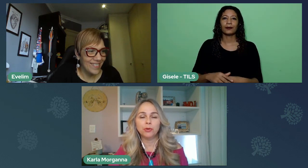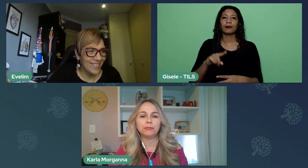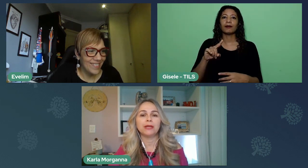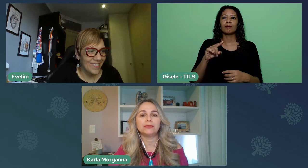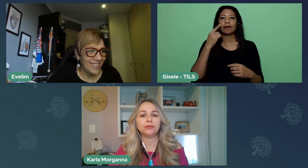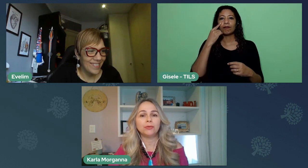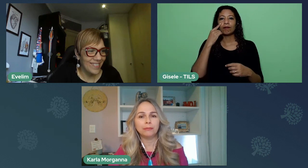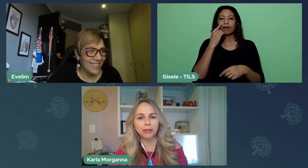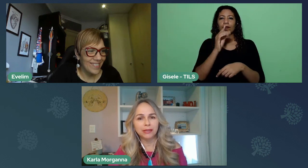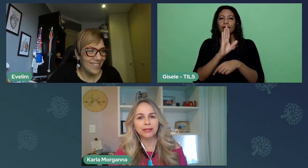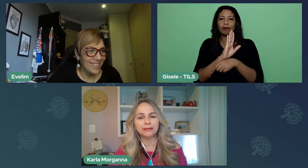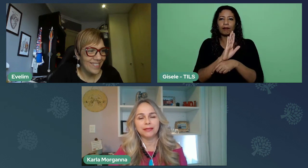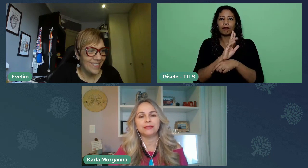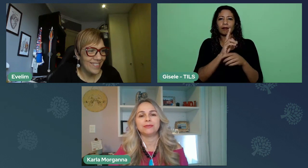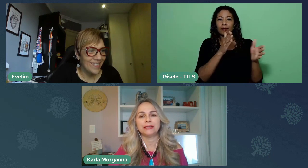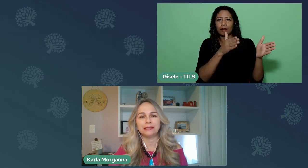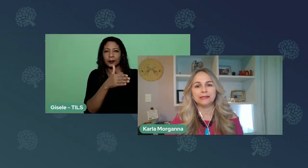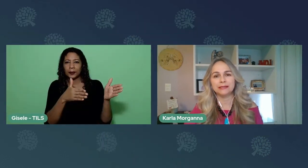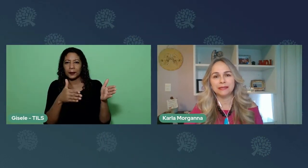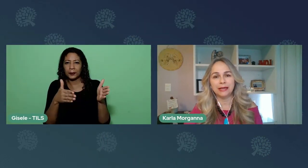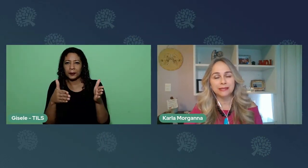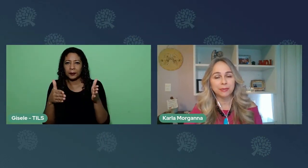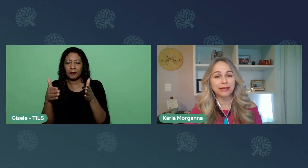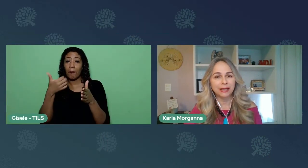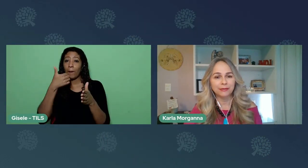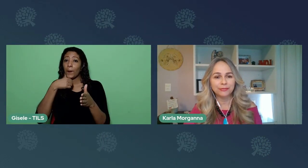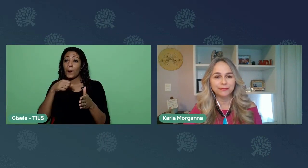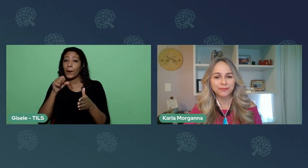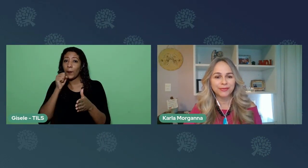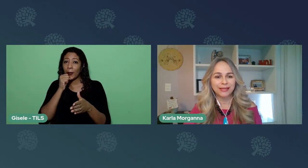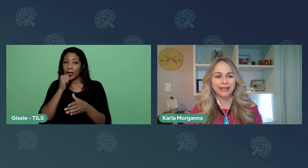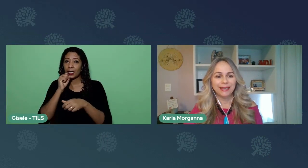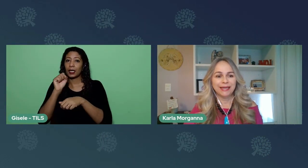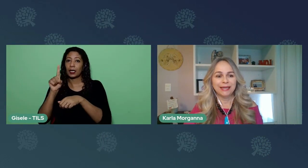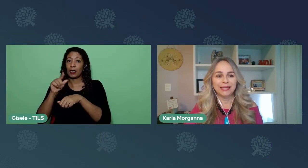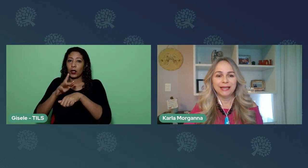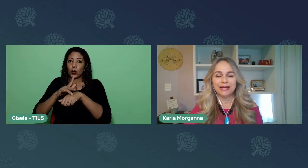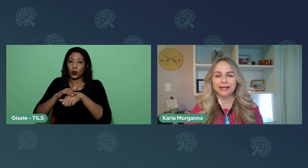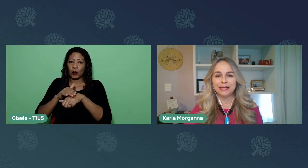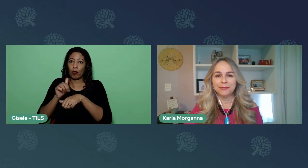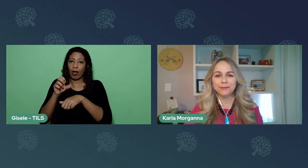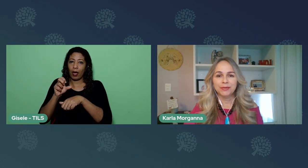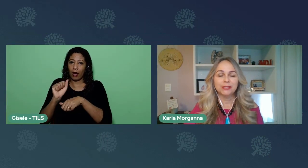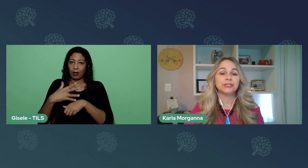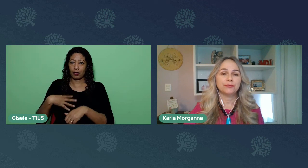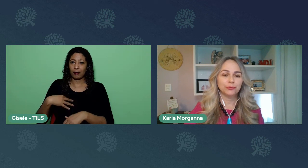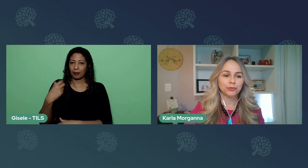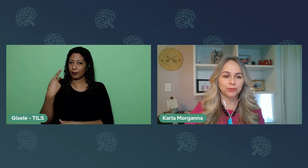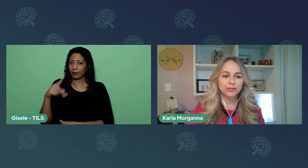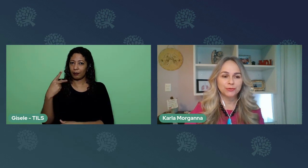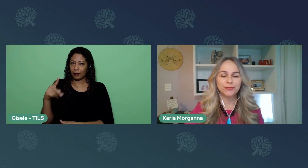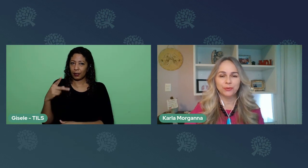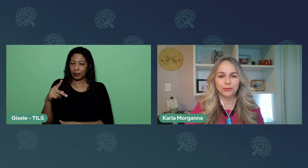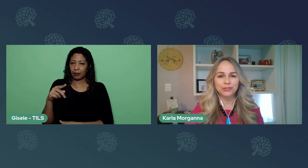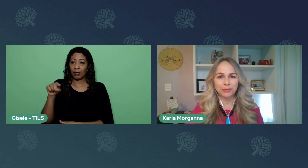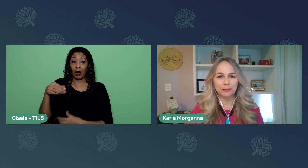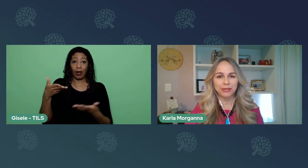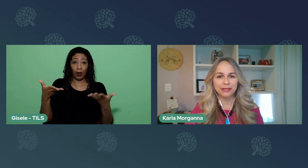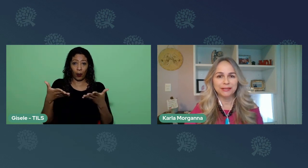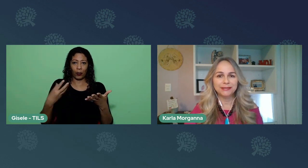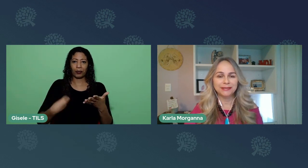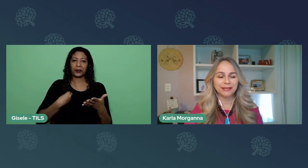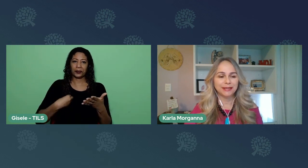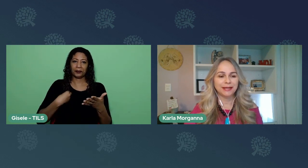assistir um depoimento de uma mãe, né? De uma criança de asma grave. Ela esteve conosco hoje